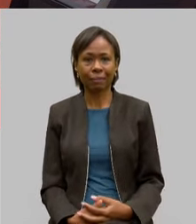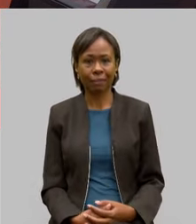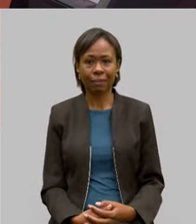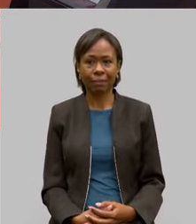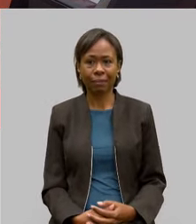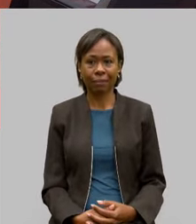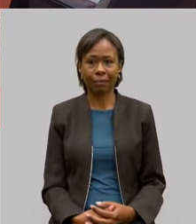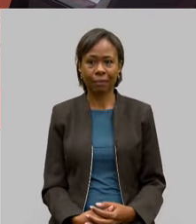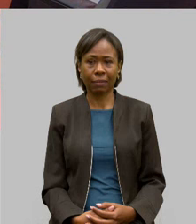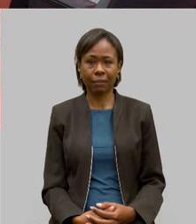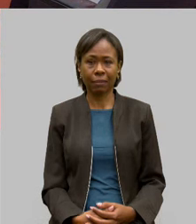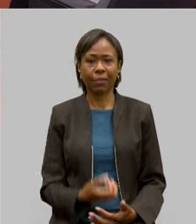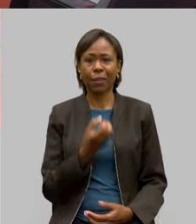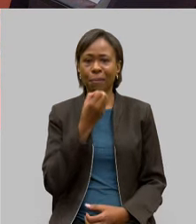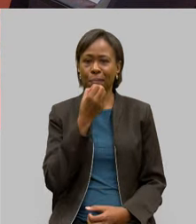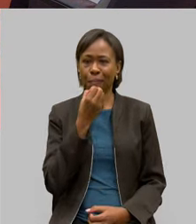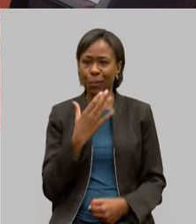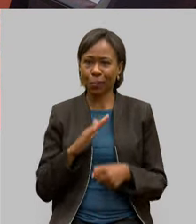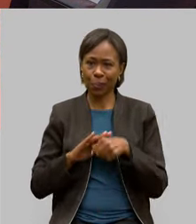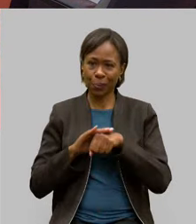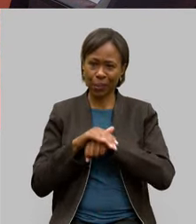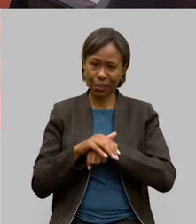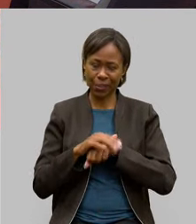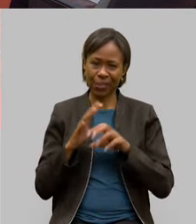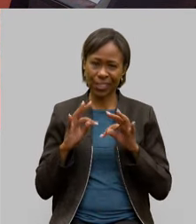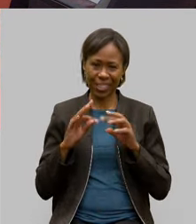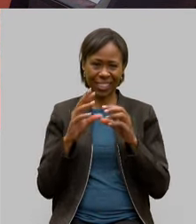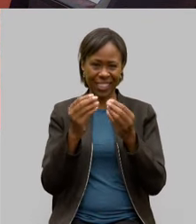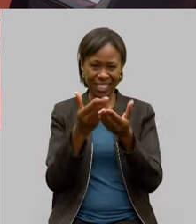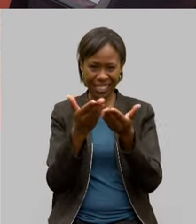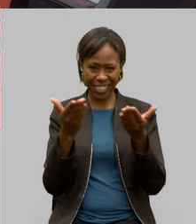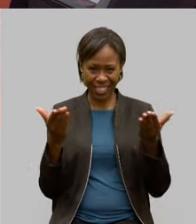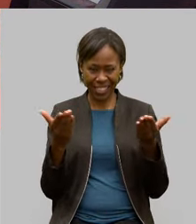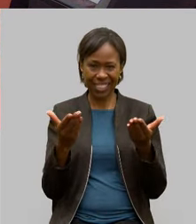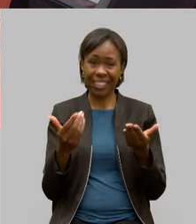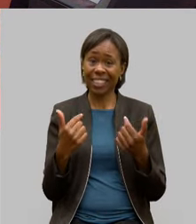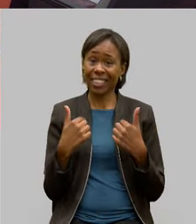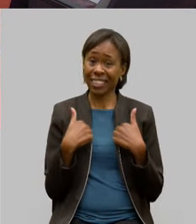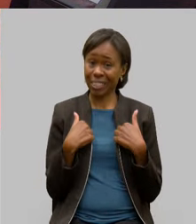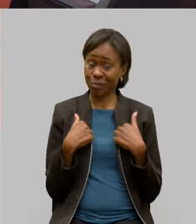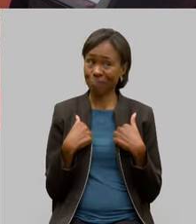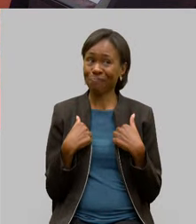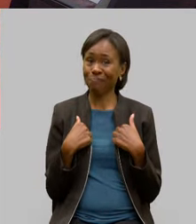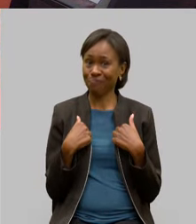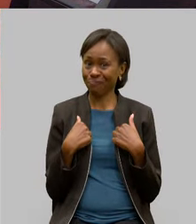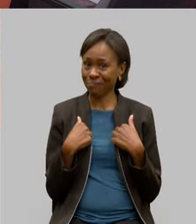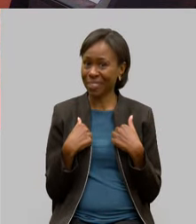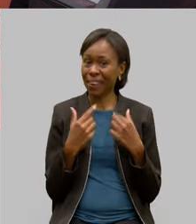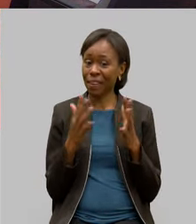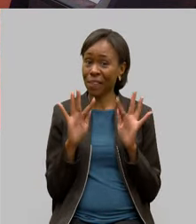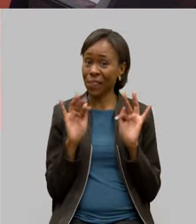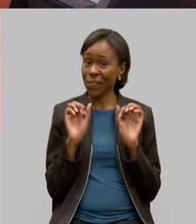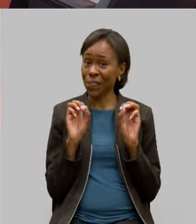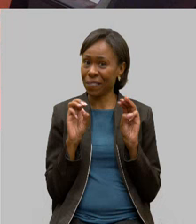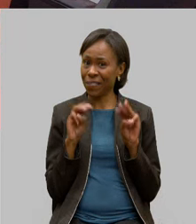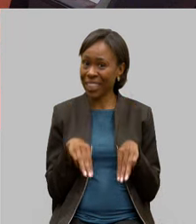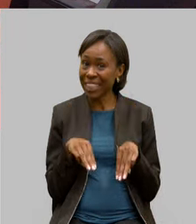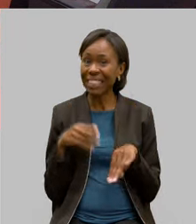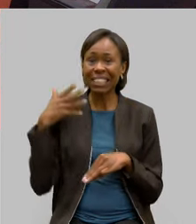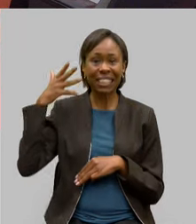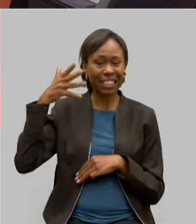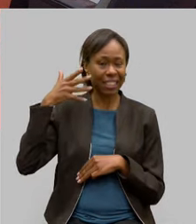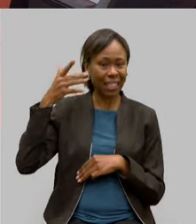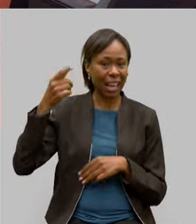Horizonte Boa noite a todos tô com a difícil incumbência de terminar e o debate né depois de tantas